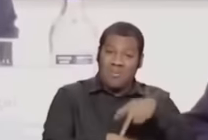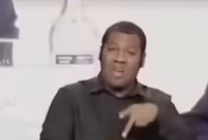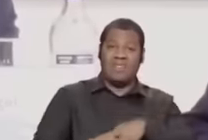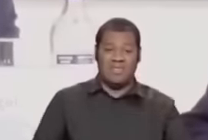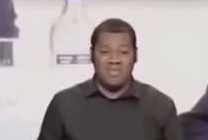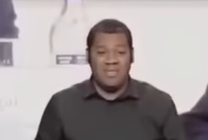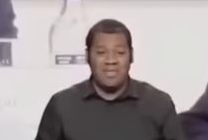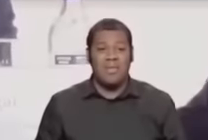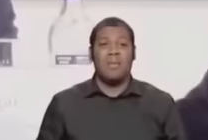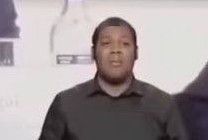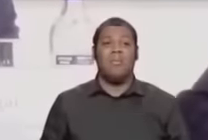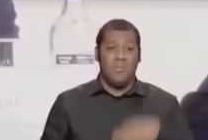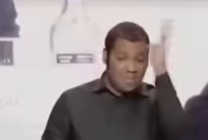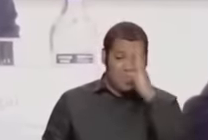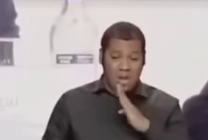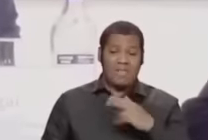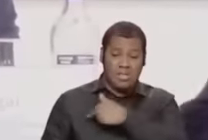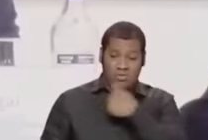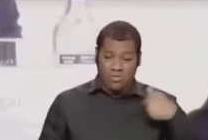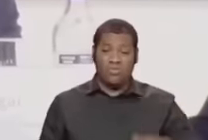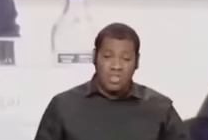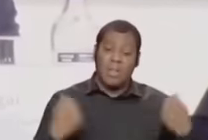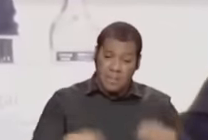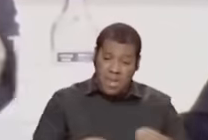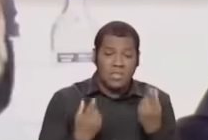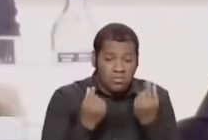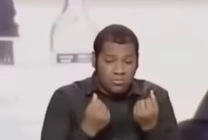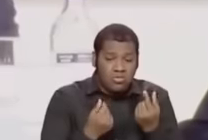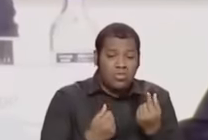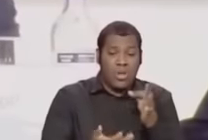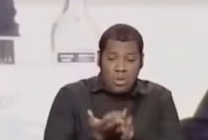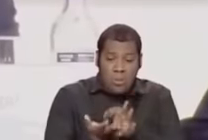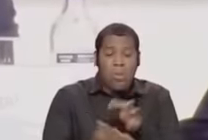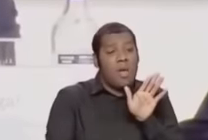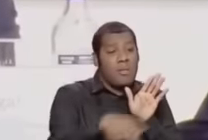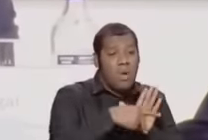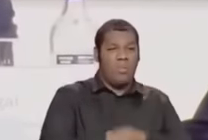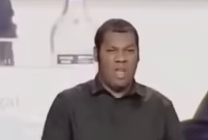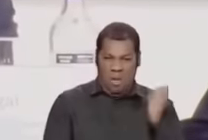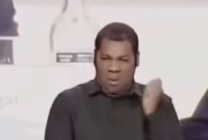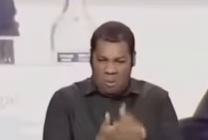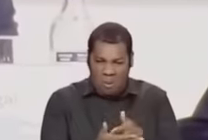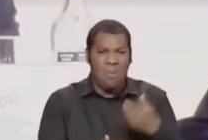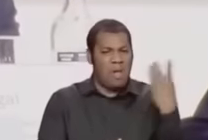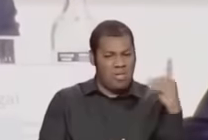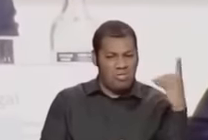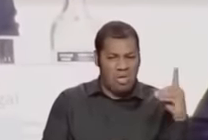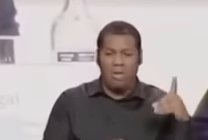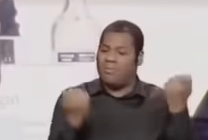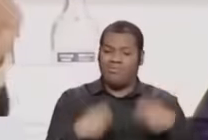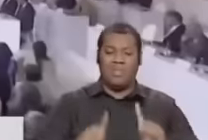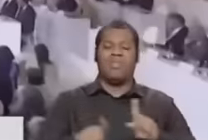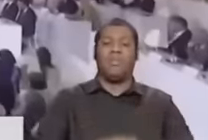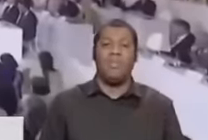Eu não sei por que Brasil e China não podem fazer nas nossas moedas. Por que que eu tenho que comprar dólar? Então, essa é uma discussão